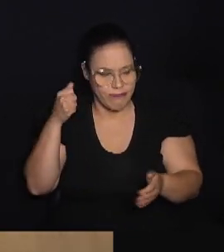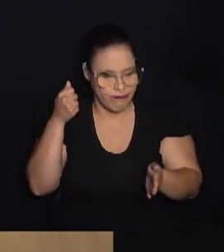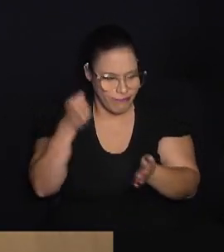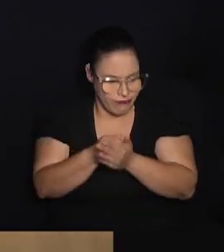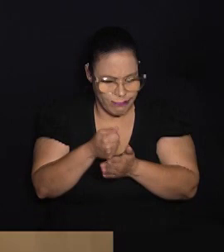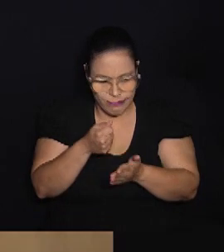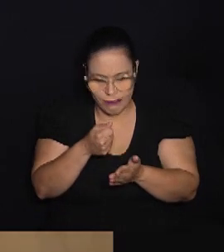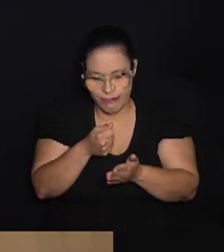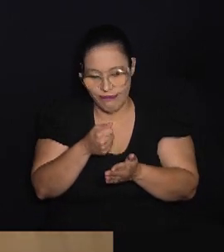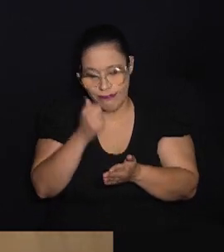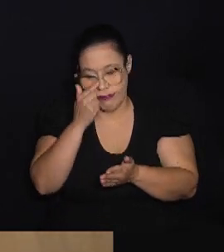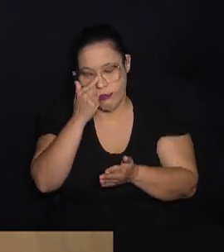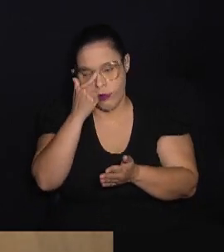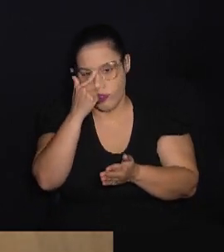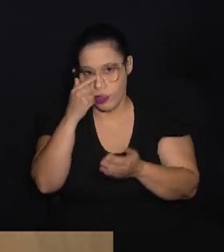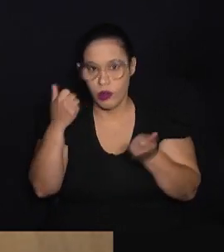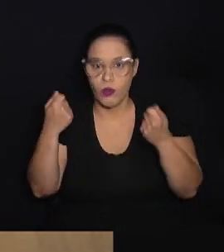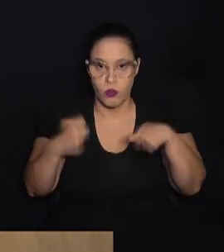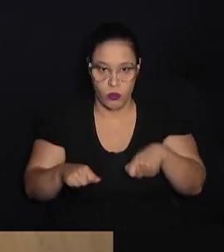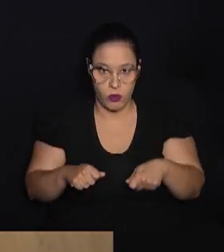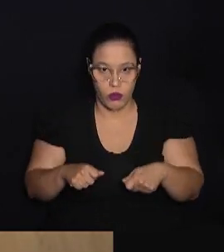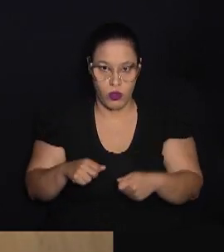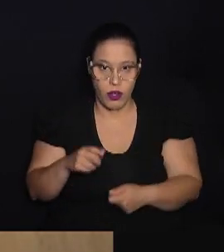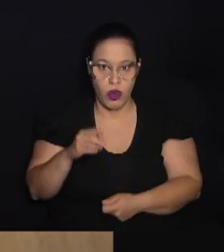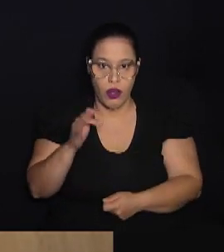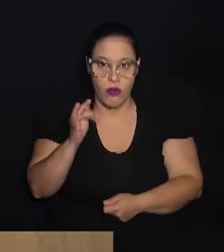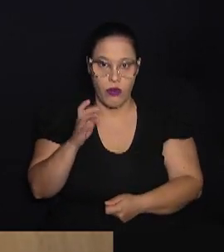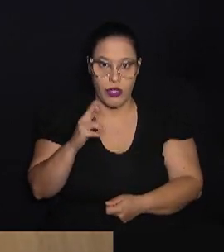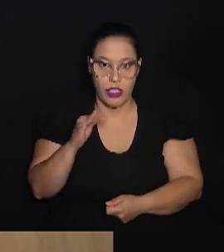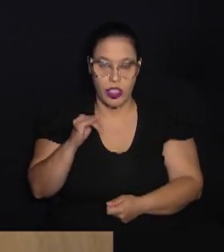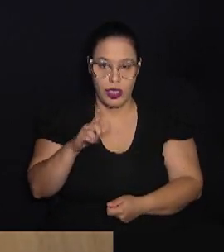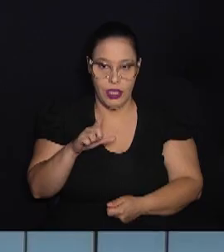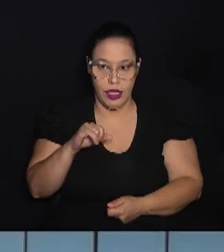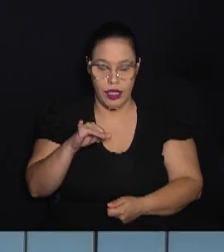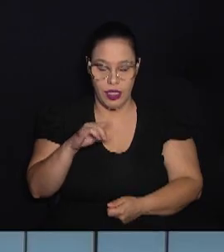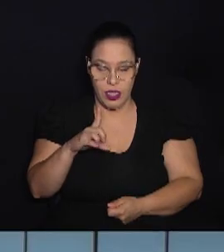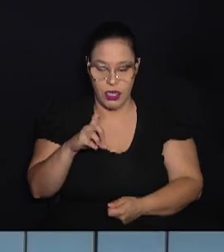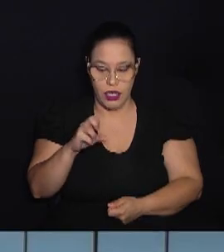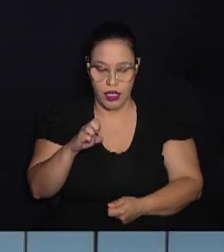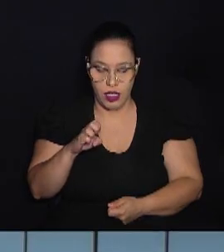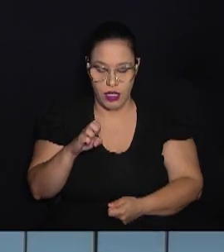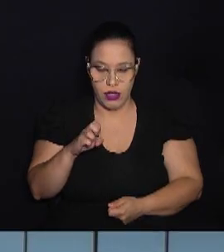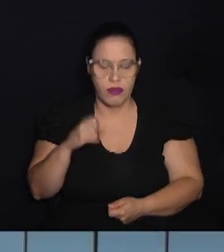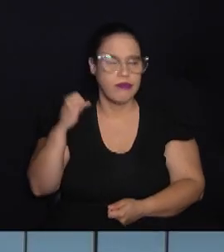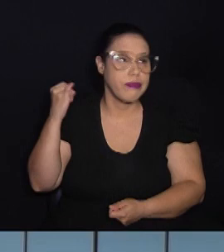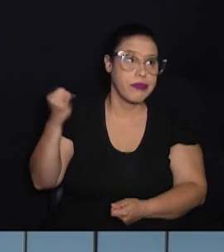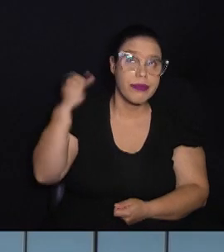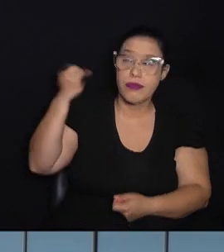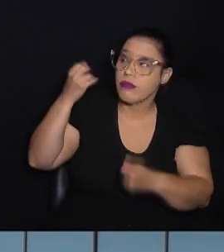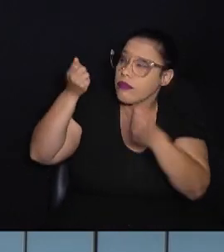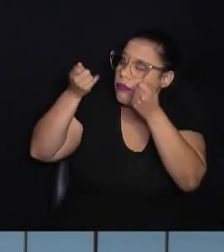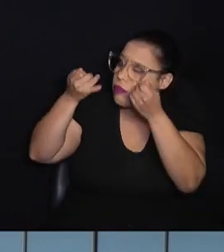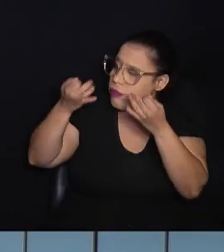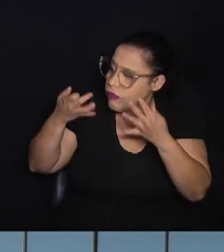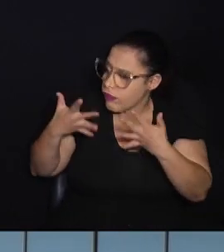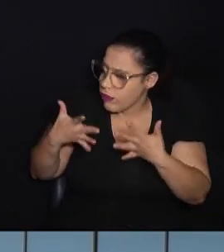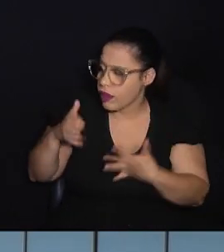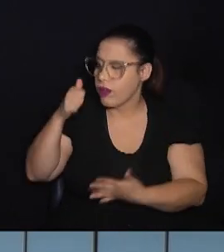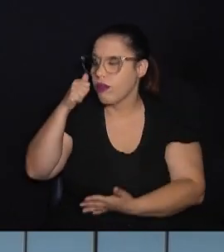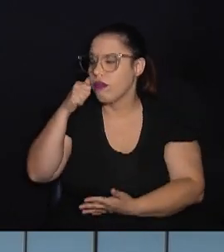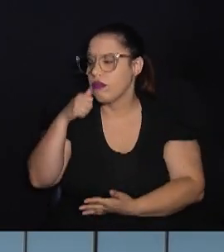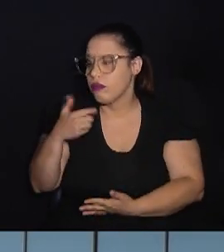doença, mantendo ainda a possibilidade de preservar a fertilidade dela. Doutora, acho importante a gente explicar aqui, né, para as